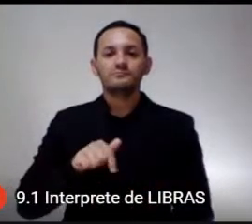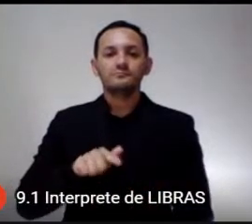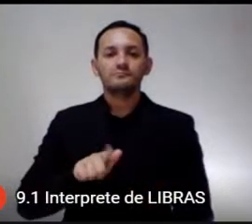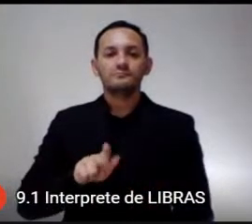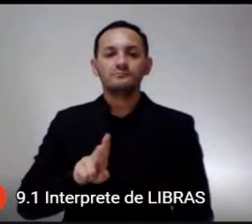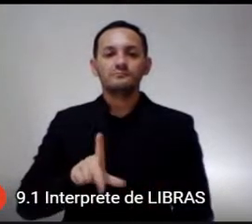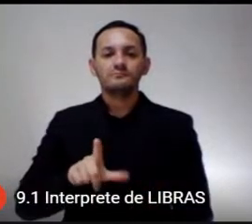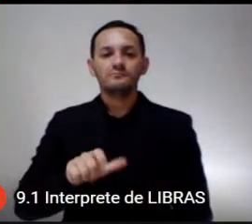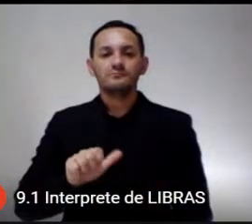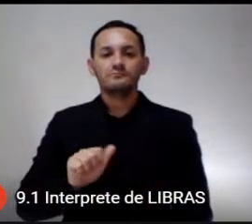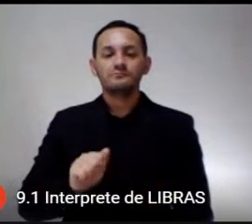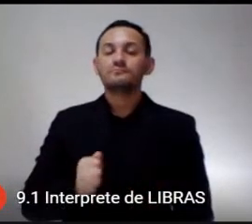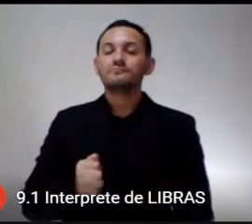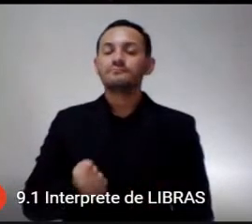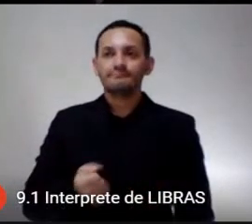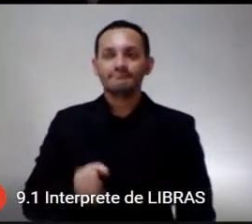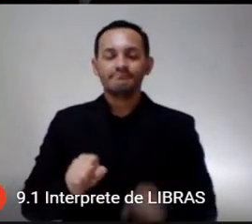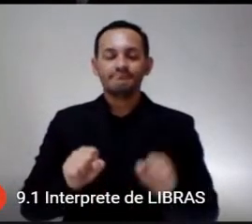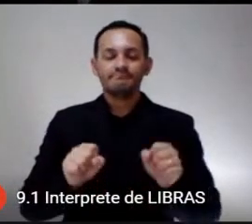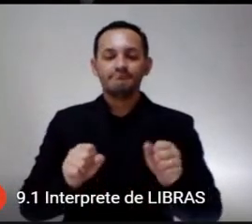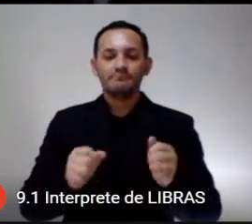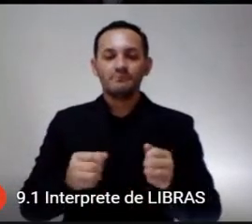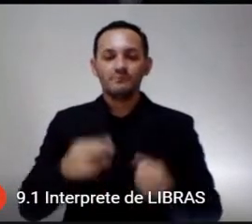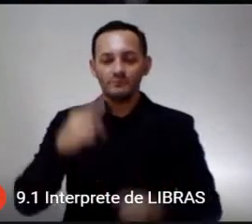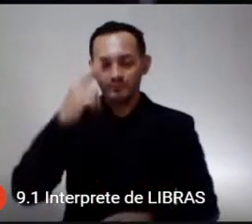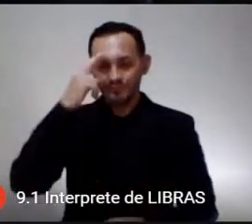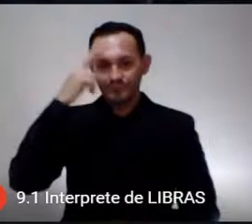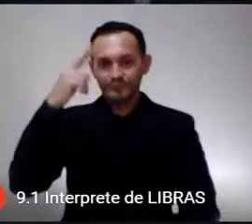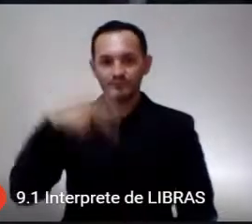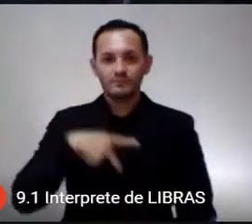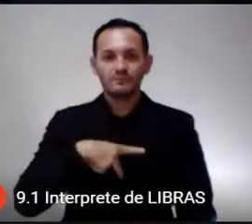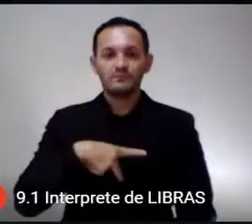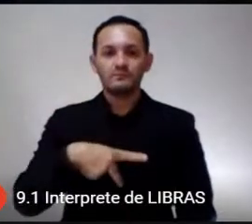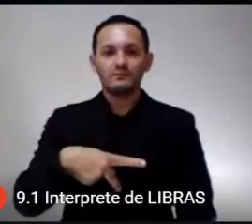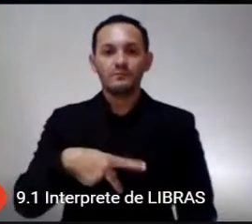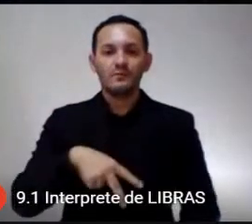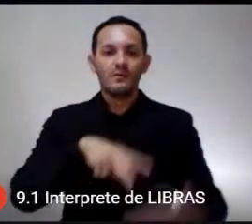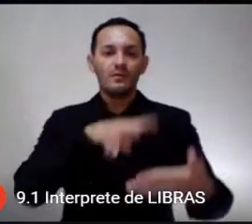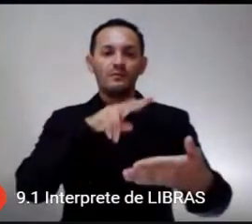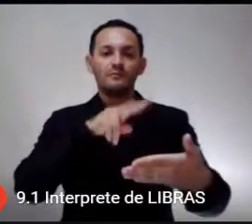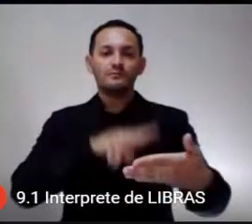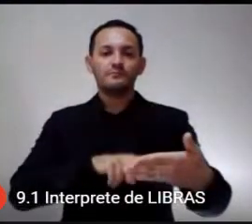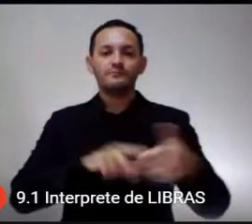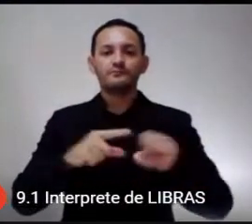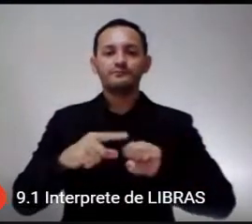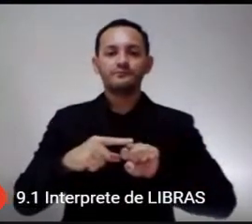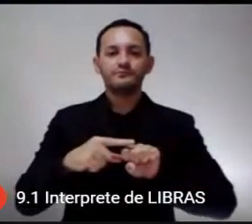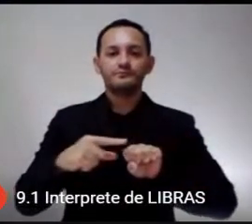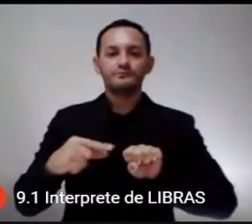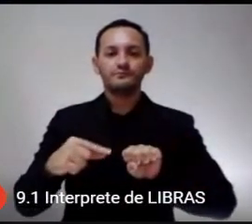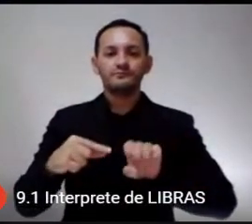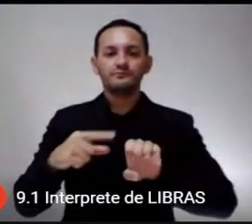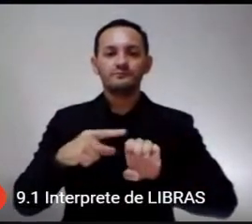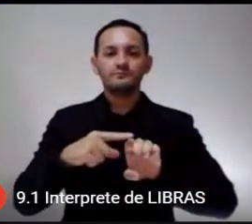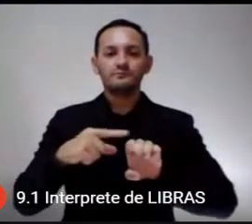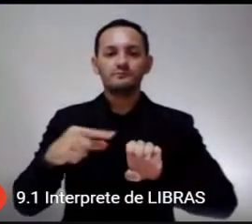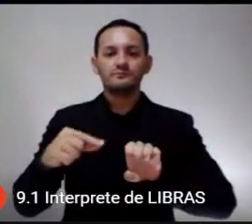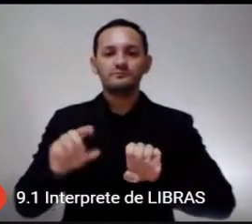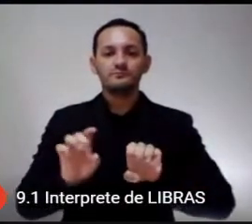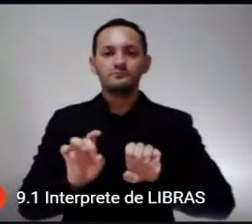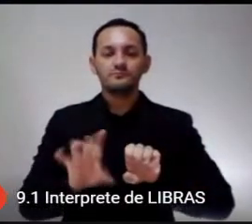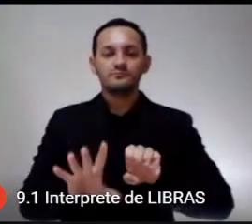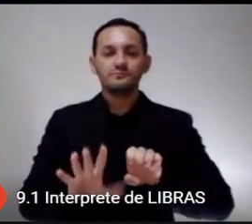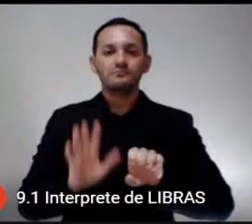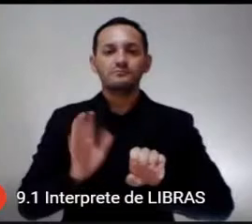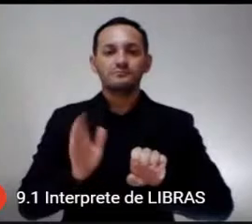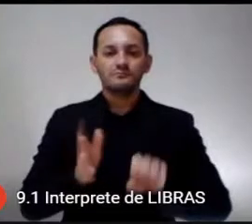Senhor presidente, eu peço vênia para ler apenas a ementa. Eu enfrento aqui uma